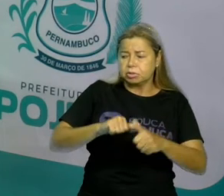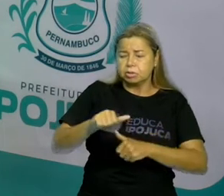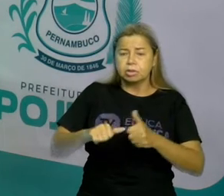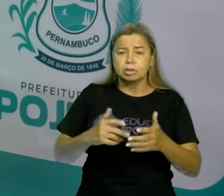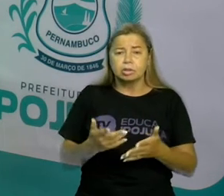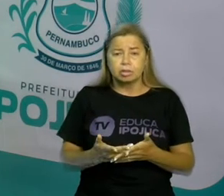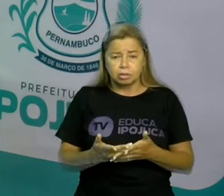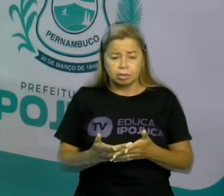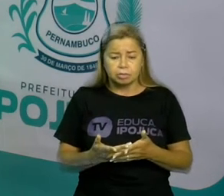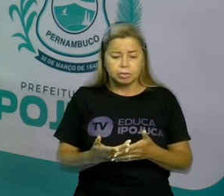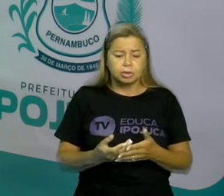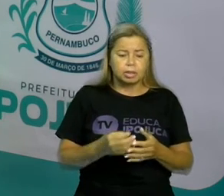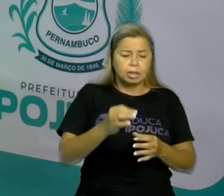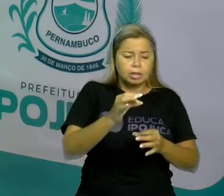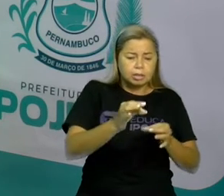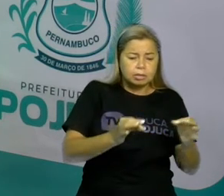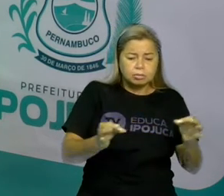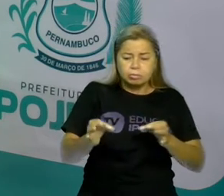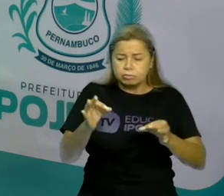precisão,